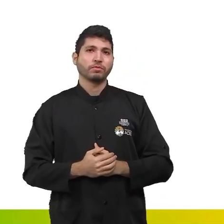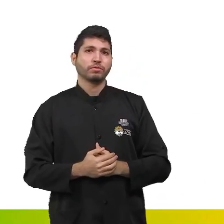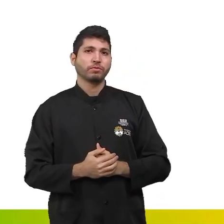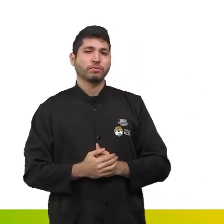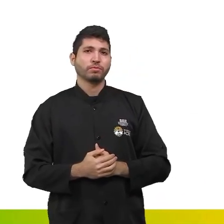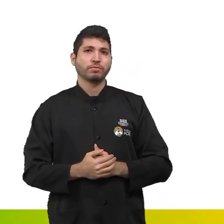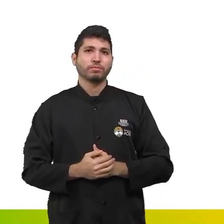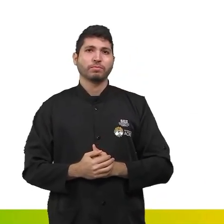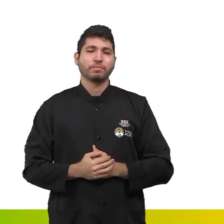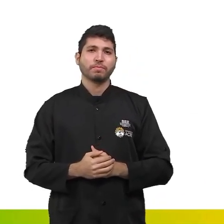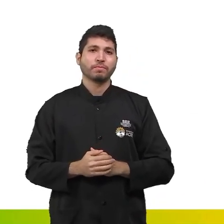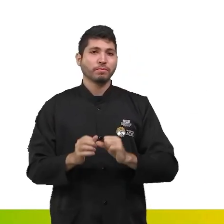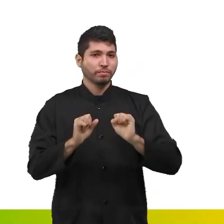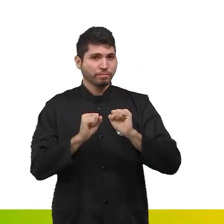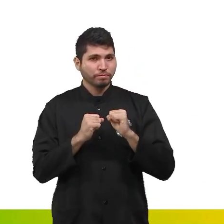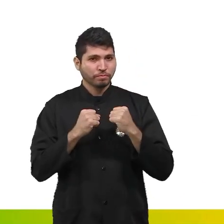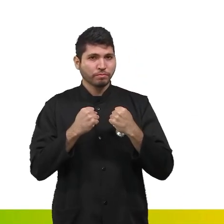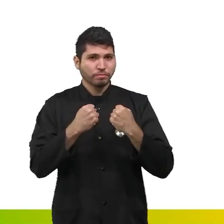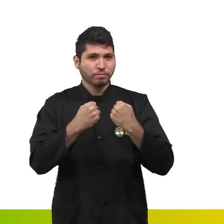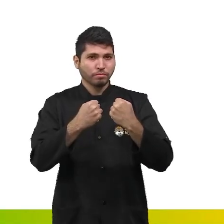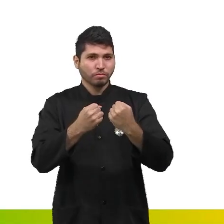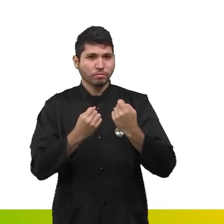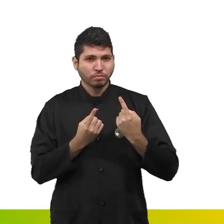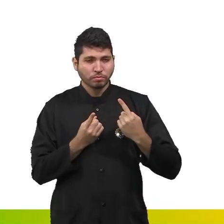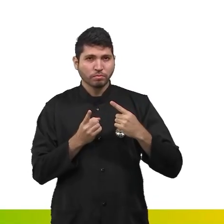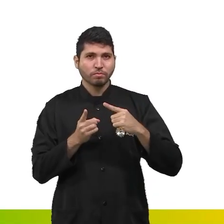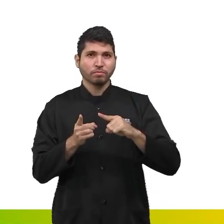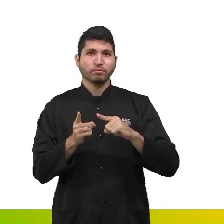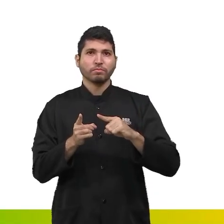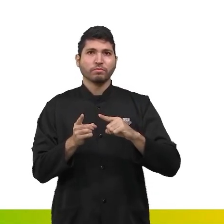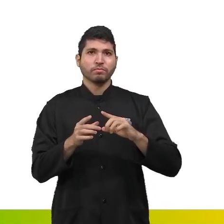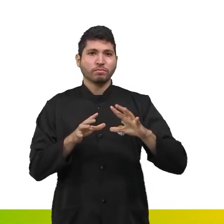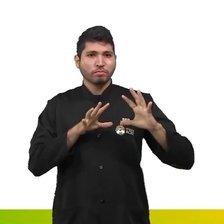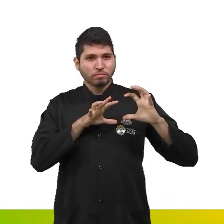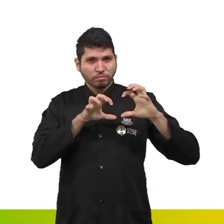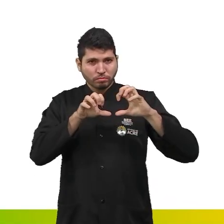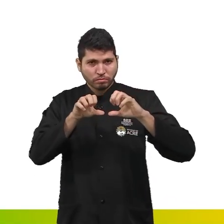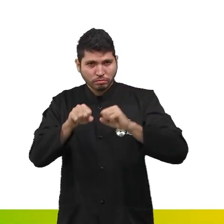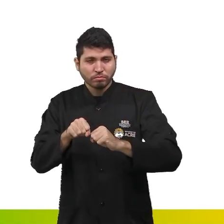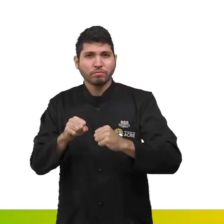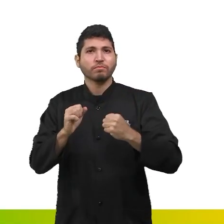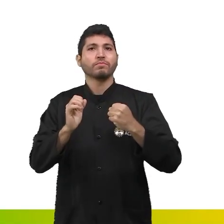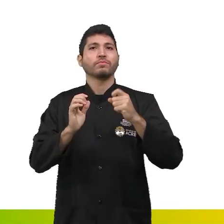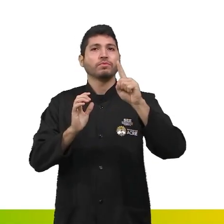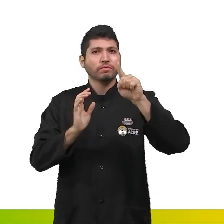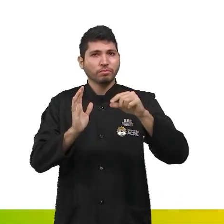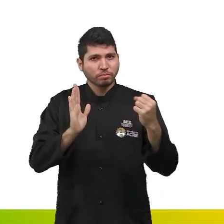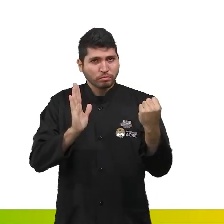aliás, para a defesa contra invasões e é um grande símbolo da China.